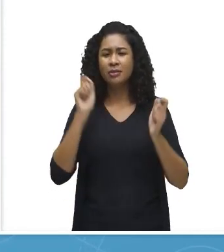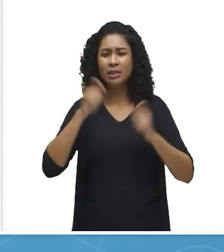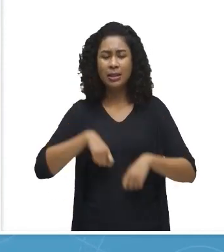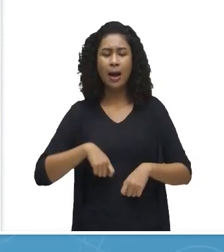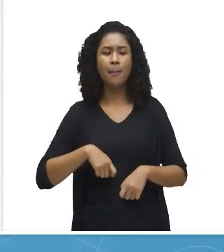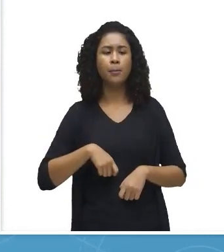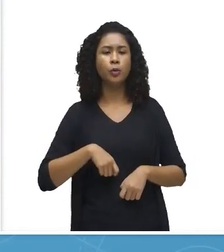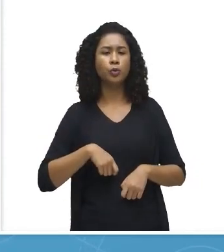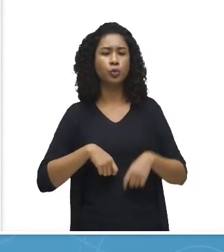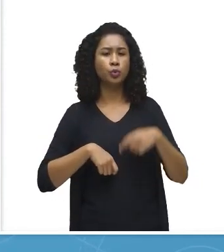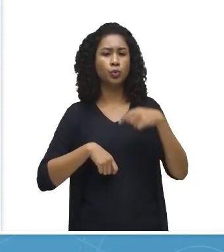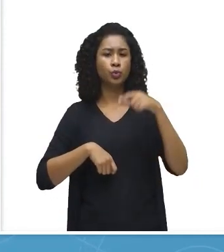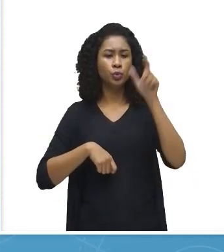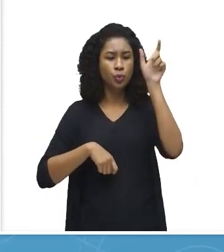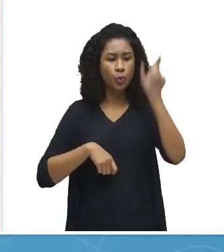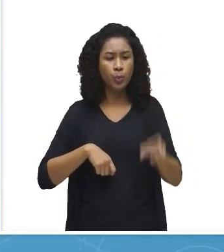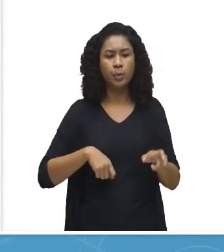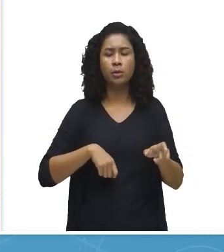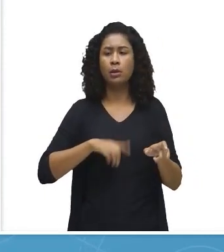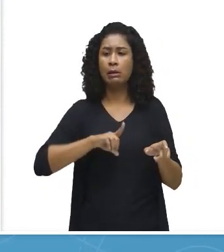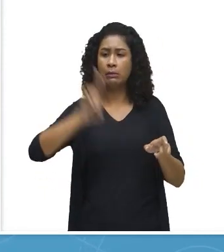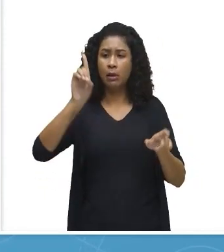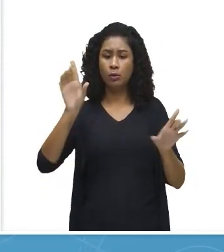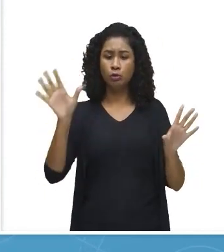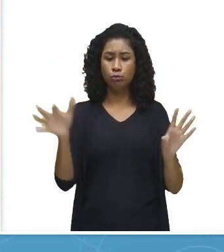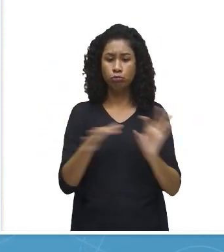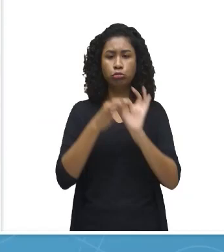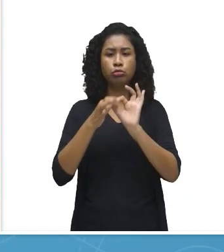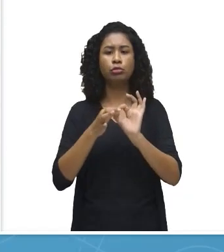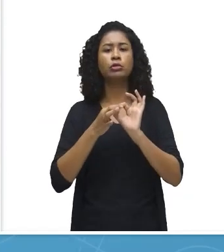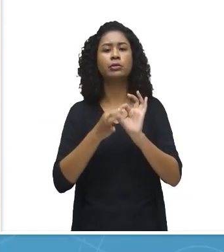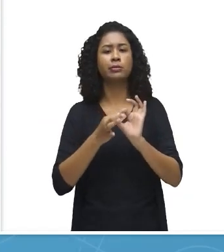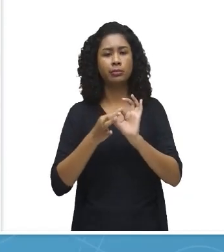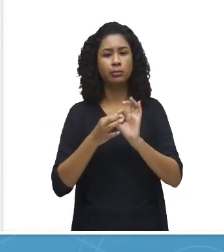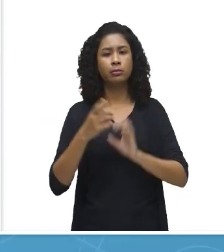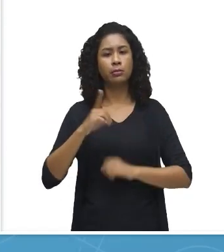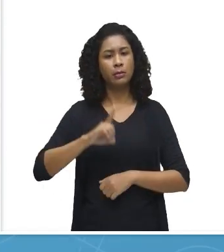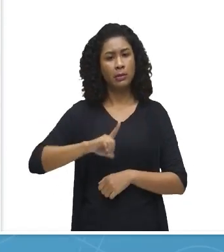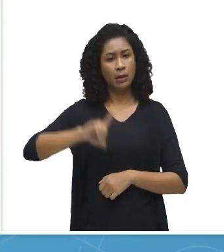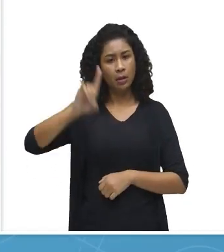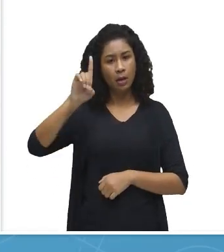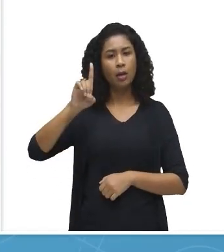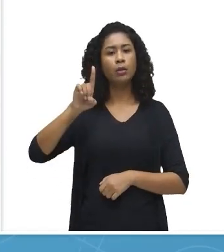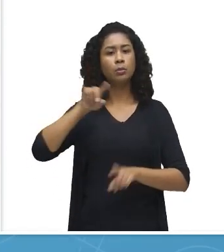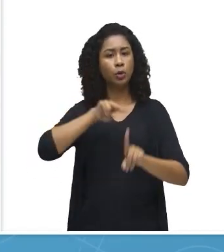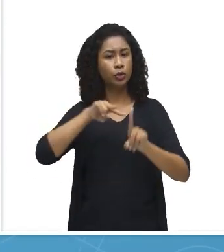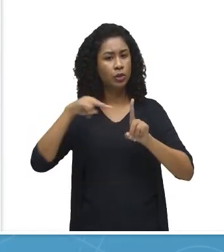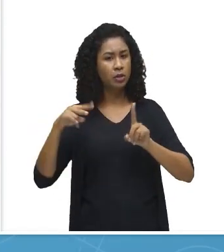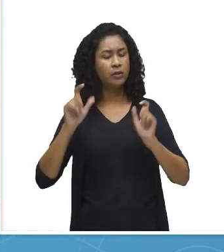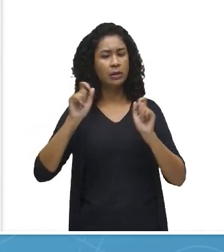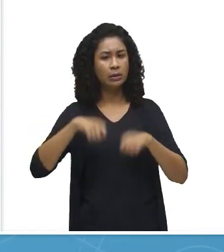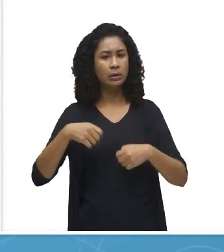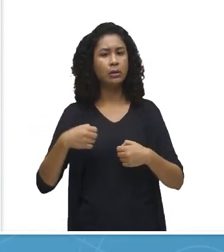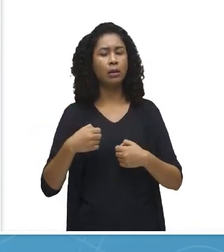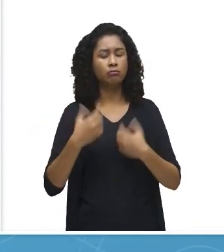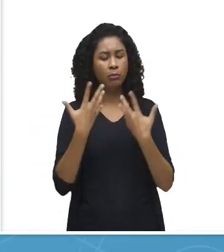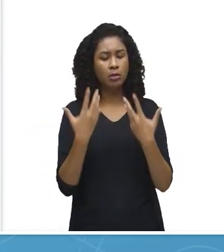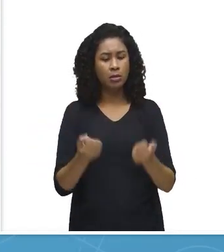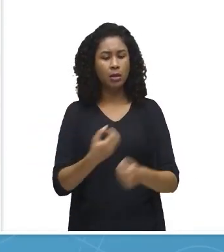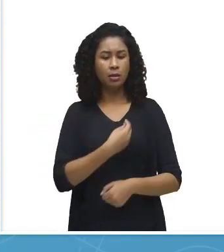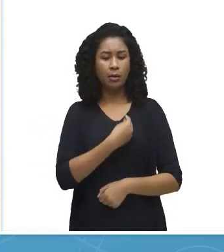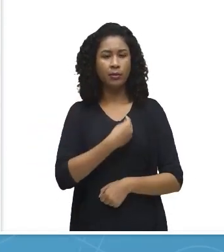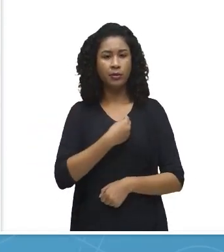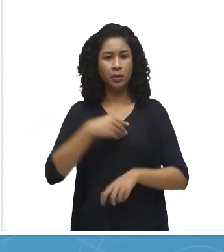humano quanto Deus. Deus, no sentido que a visão de Deus que privilegia a vida humana, e o